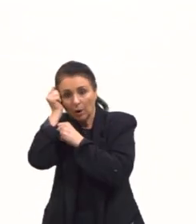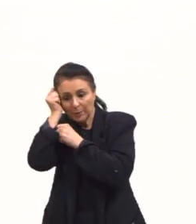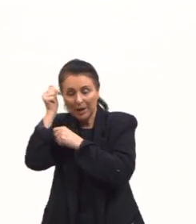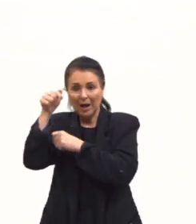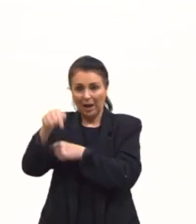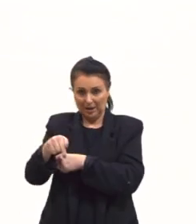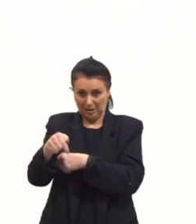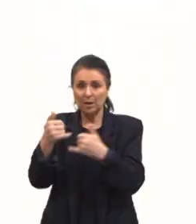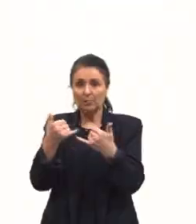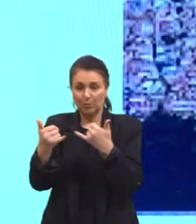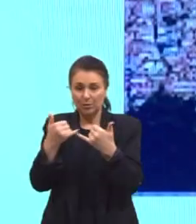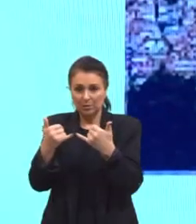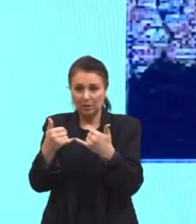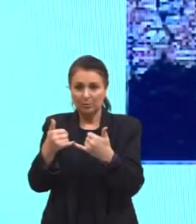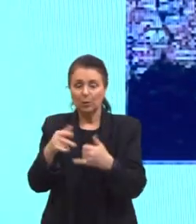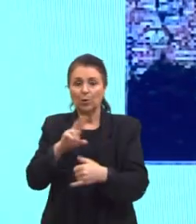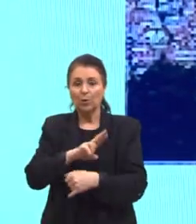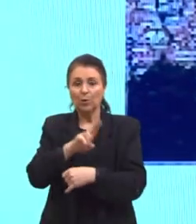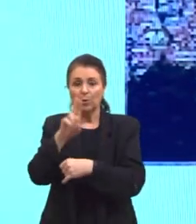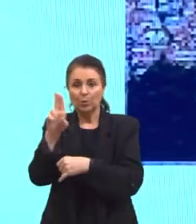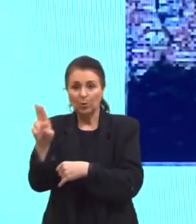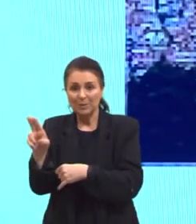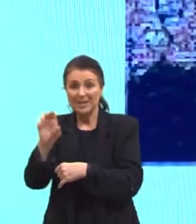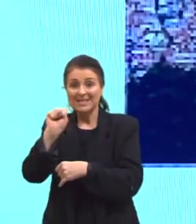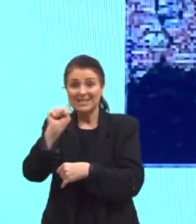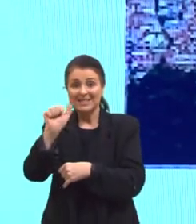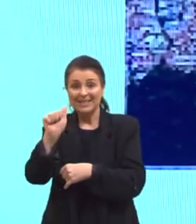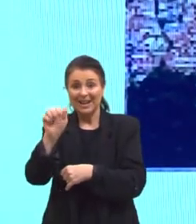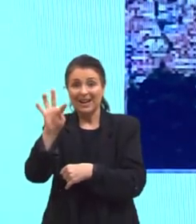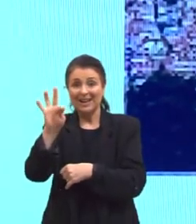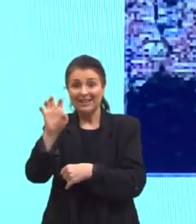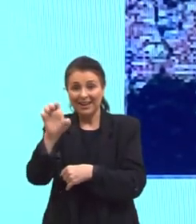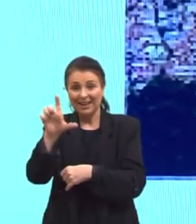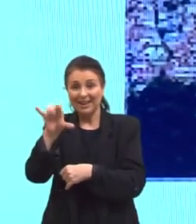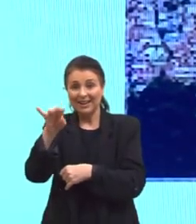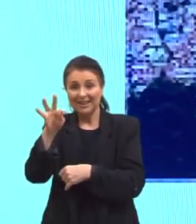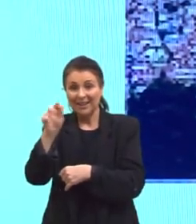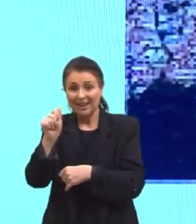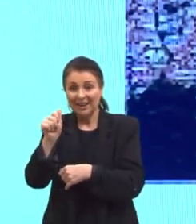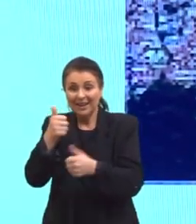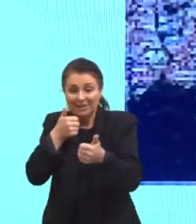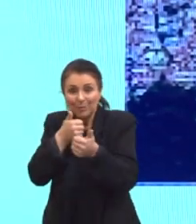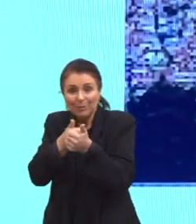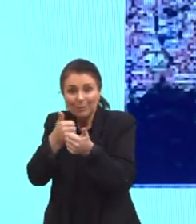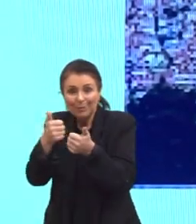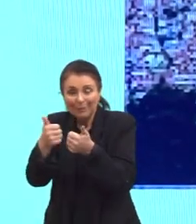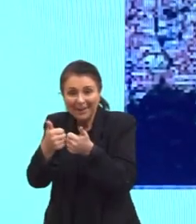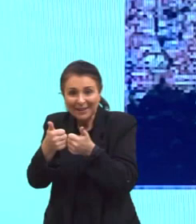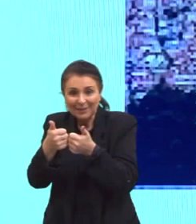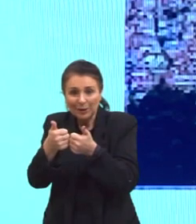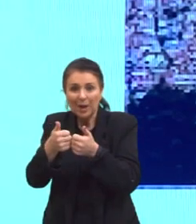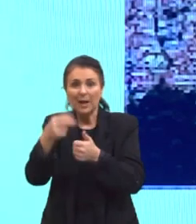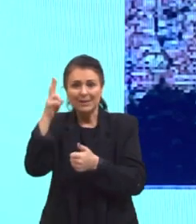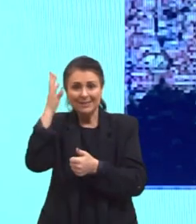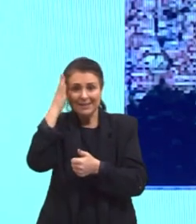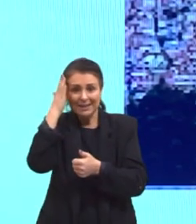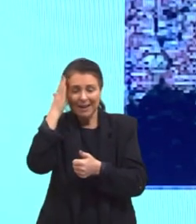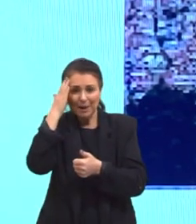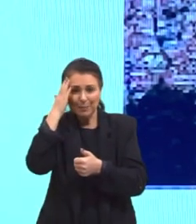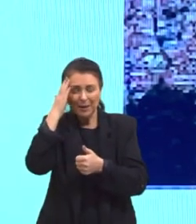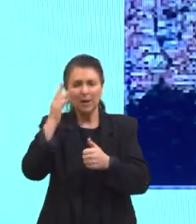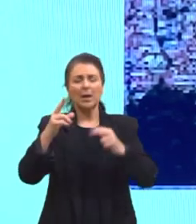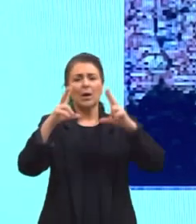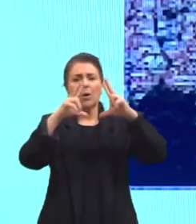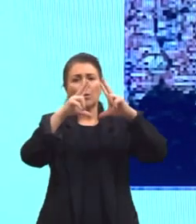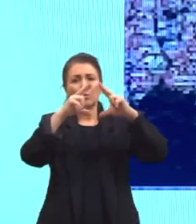segregação Urbana a gente coloca as cidades-satélites relacionados a Brasili Brasília foi foi foi